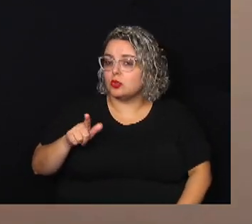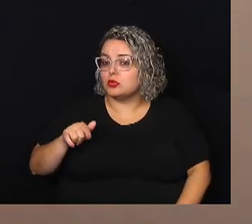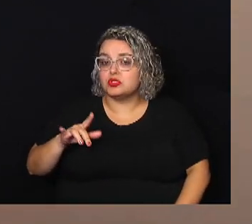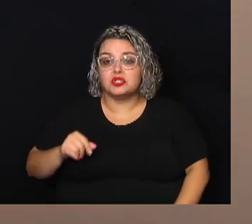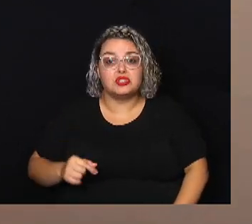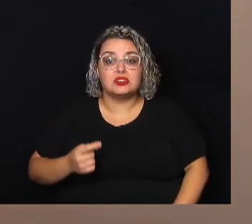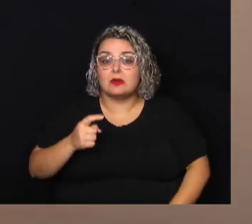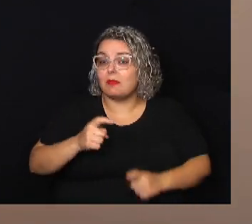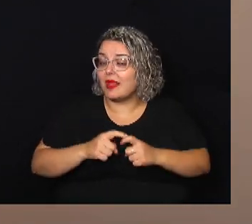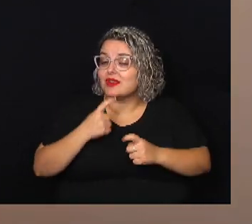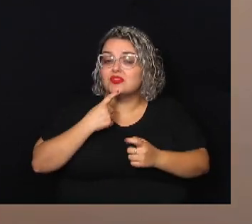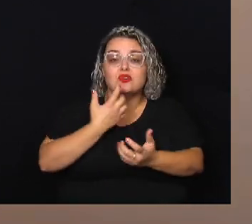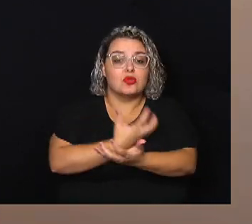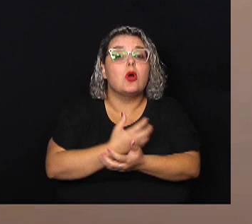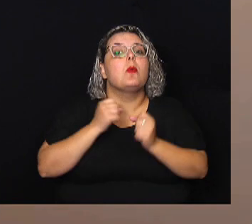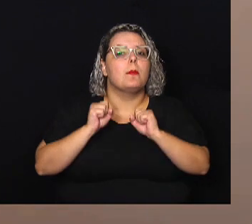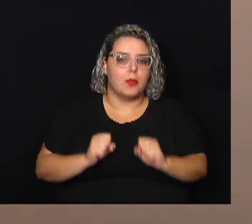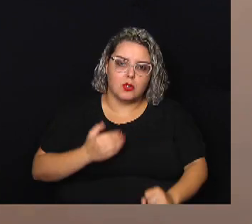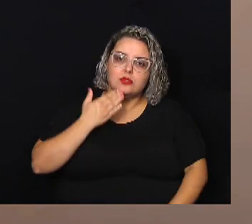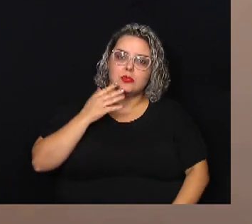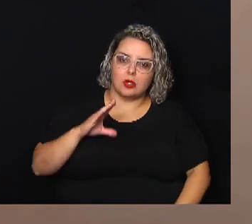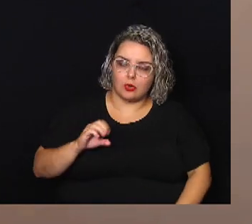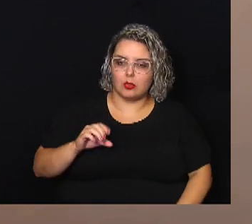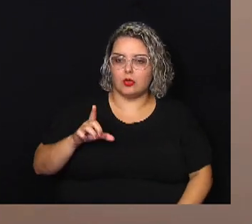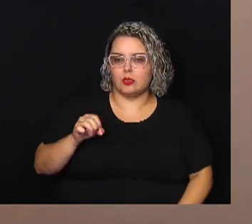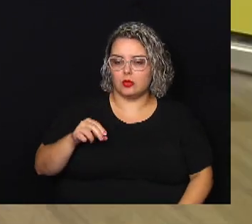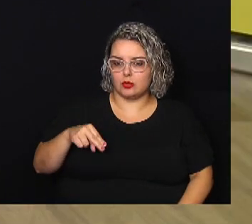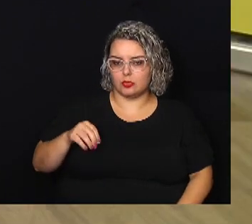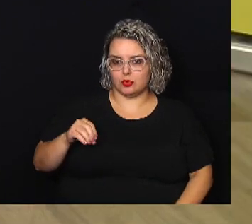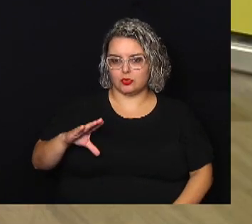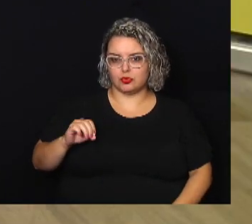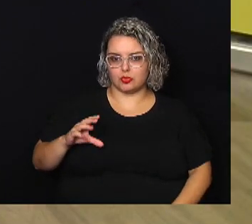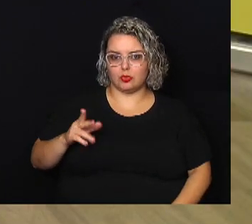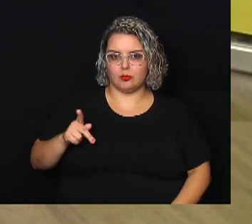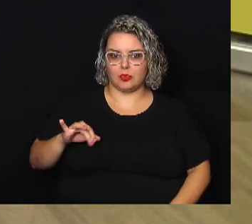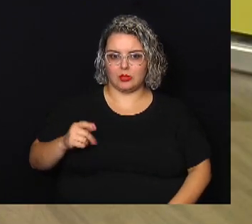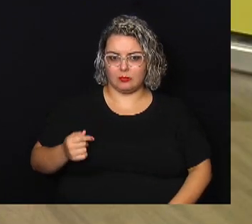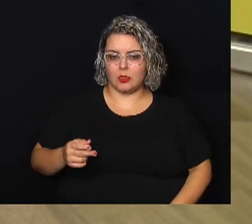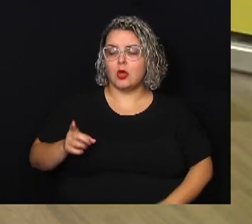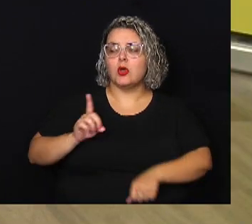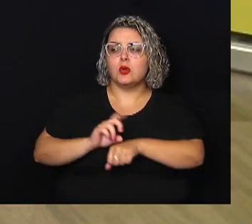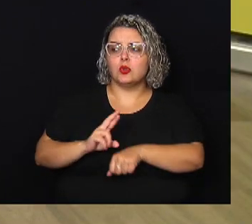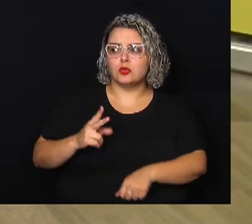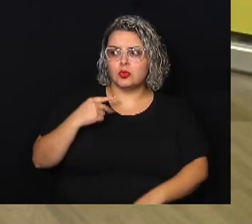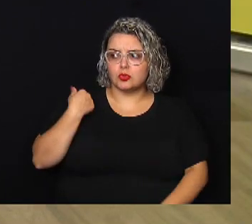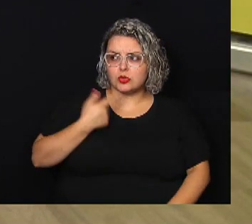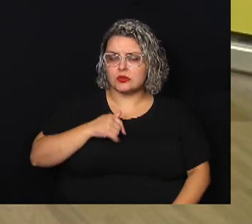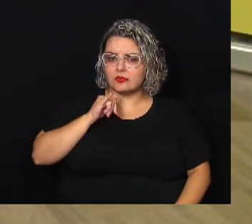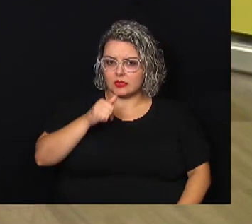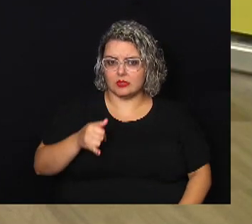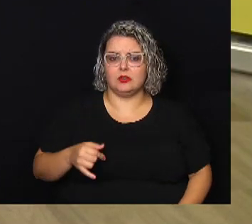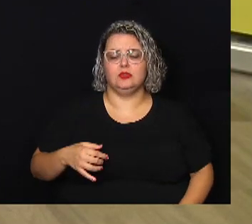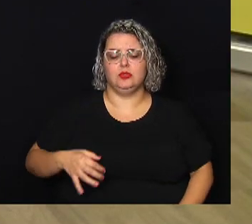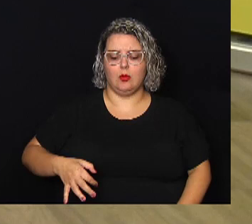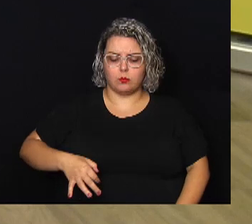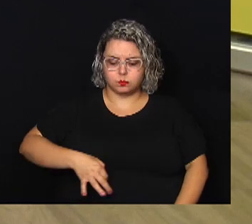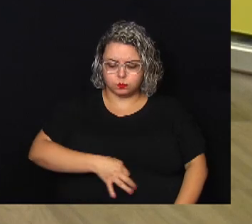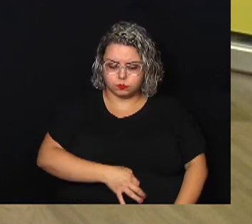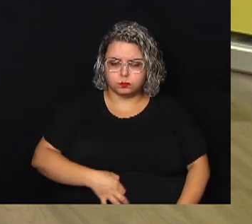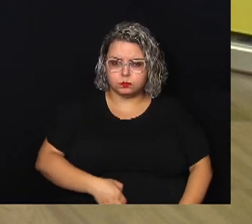pode pedir a colonoscopia para você. Doutor, a gente está falando aí de câncer de intestino, mas o senhor falou de um sintoma